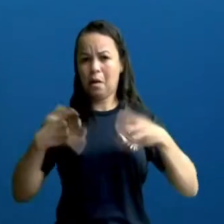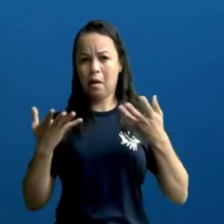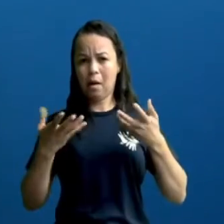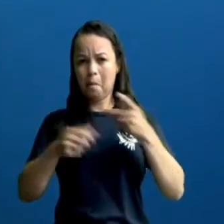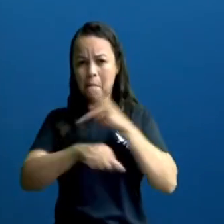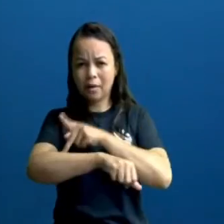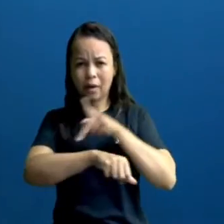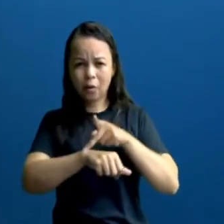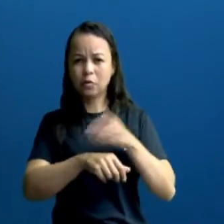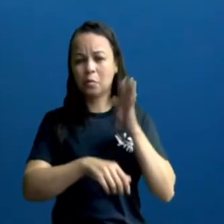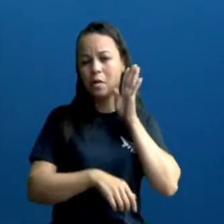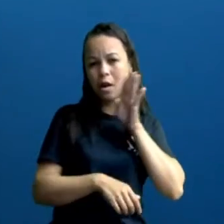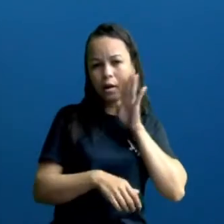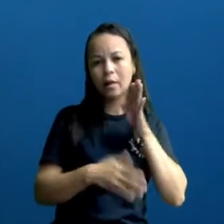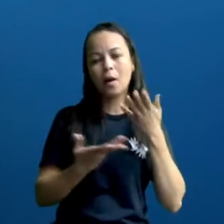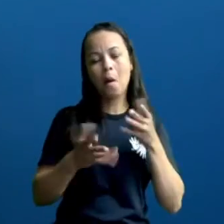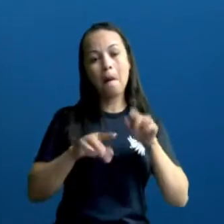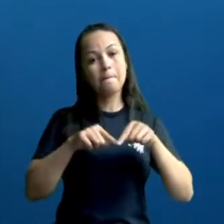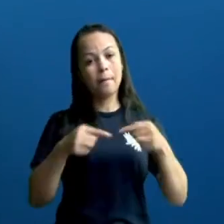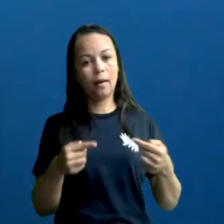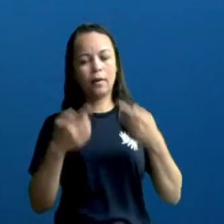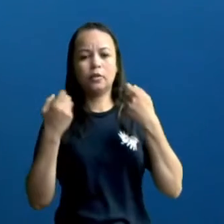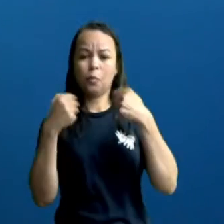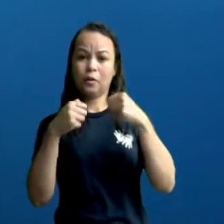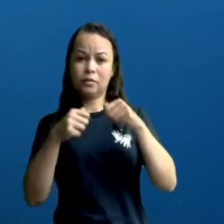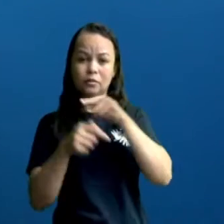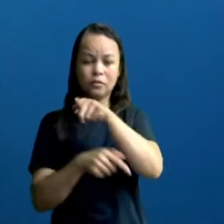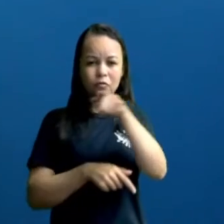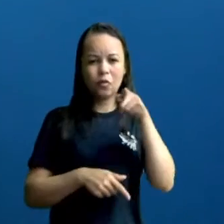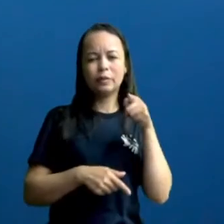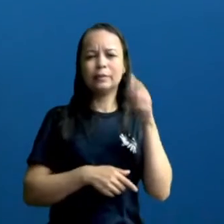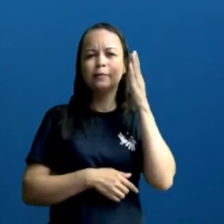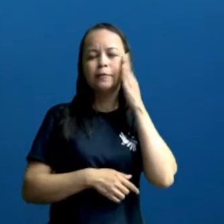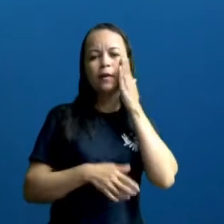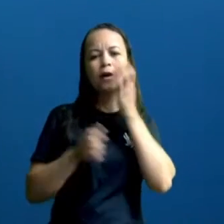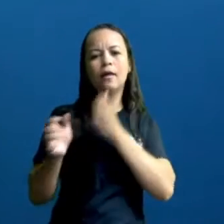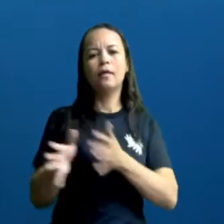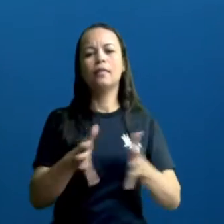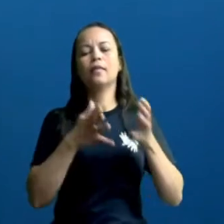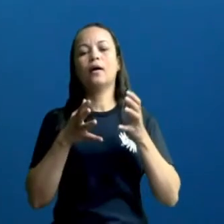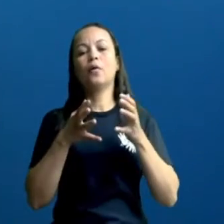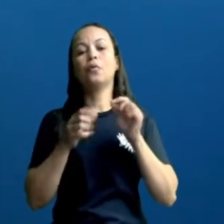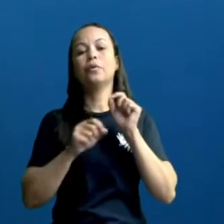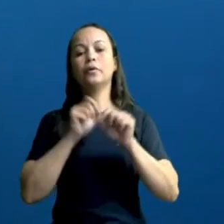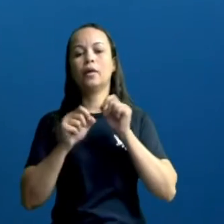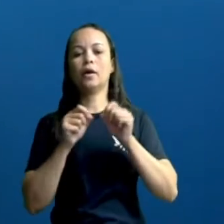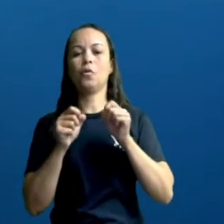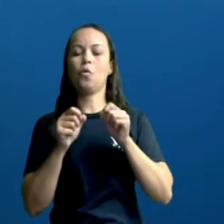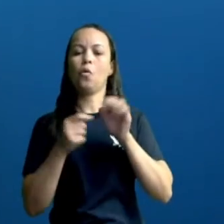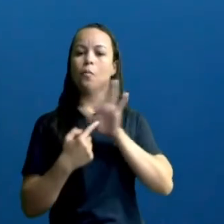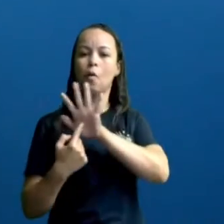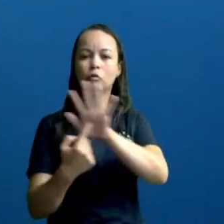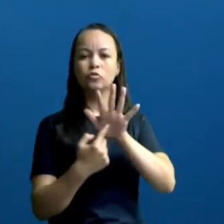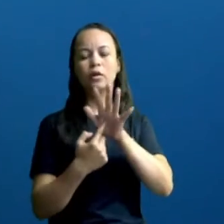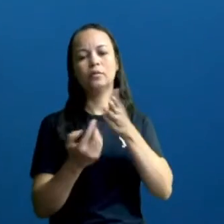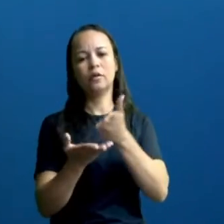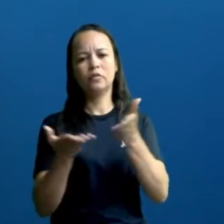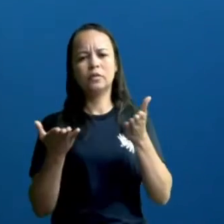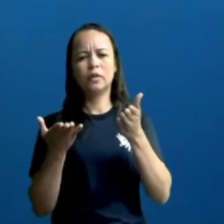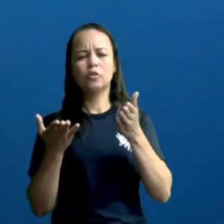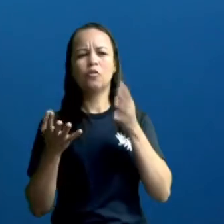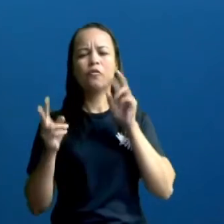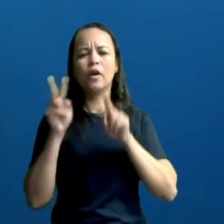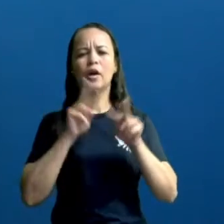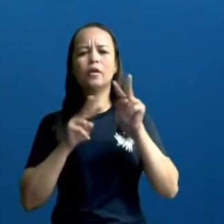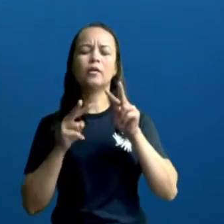pedagogicamente, é legal. Mas eu quero que você vislumbre além do que está sendo, nesse momento, colocado para você. Para que você veja de uma